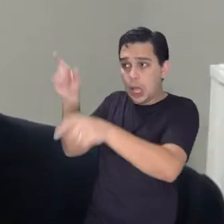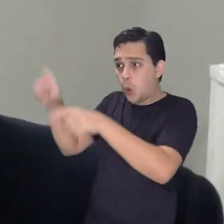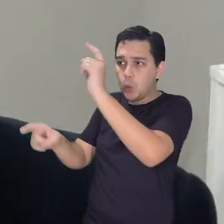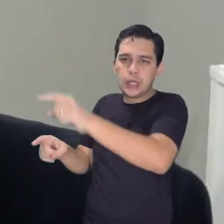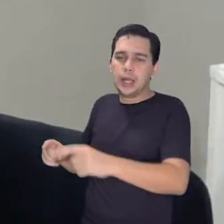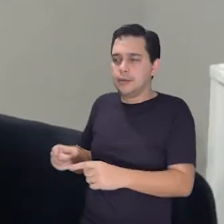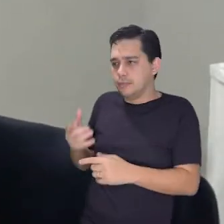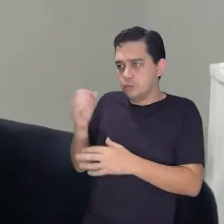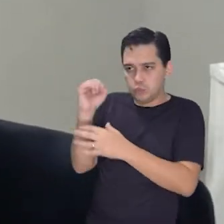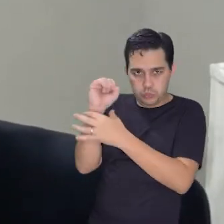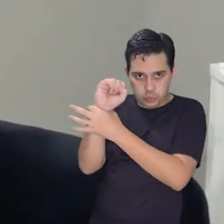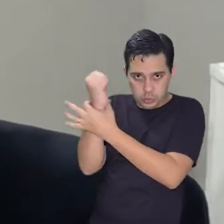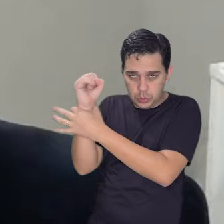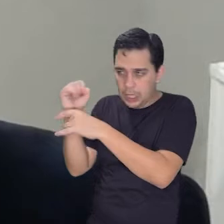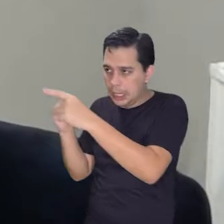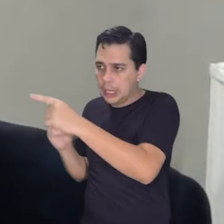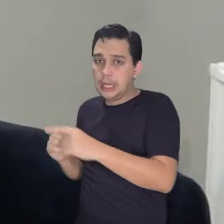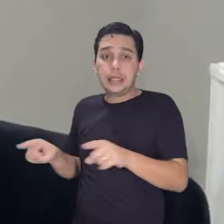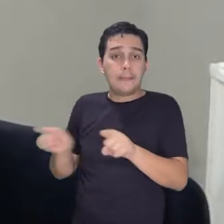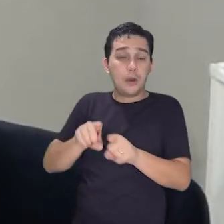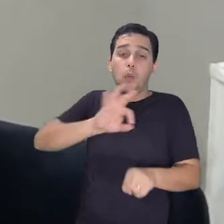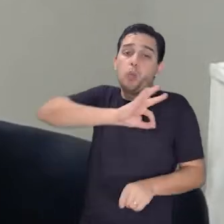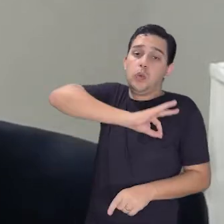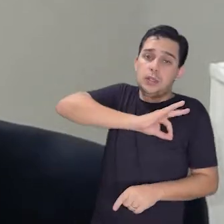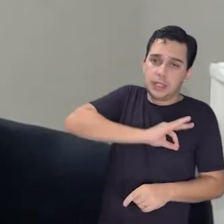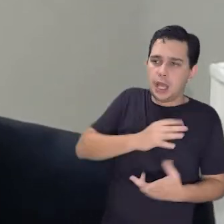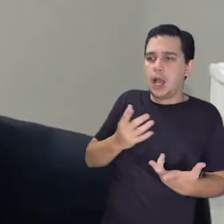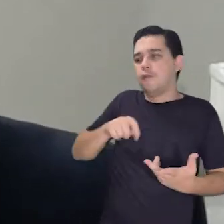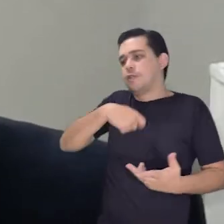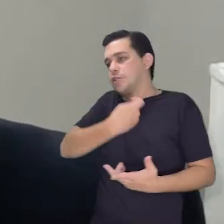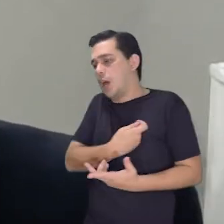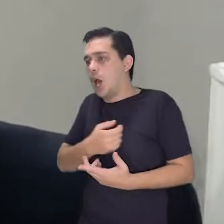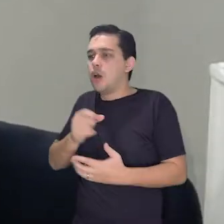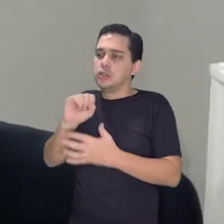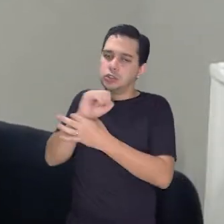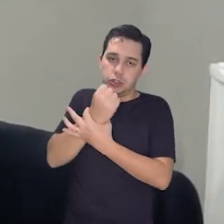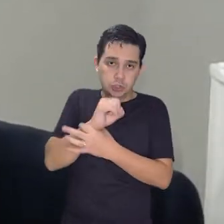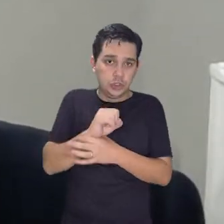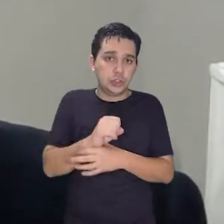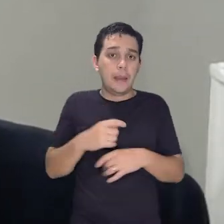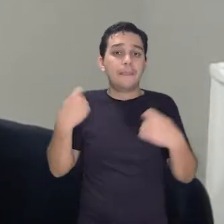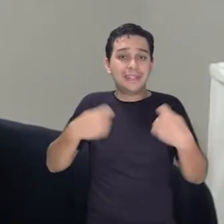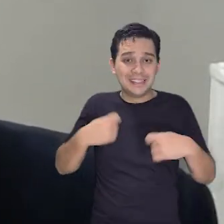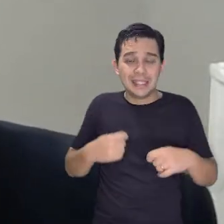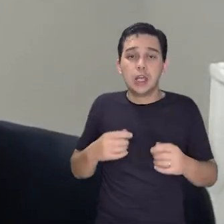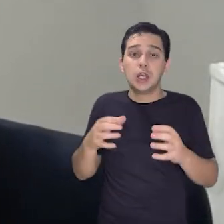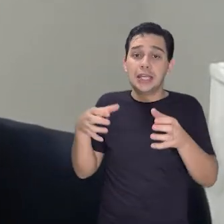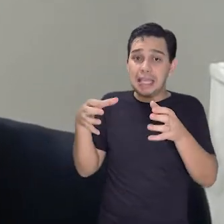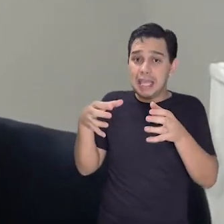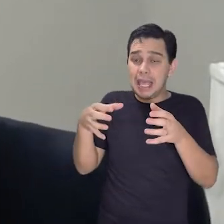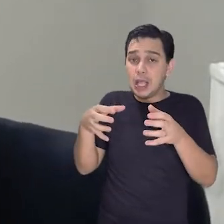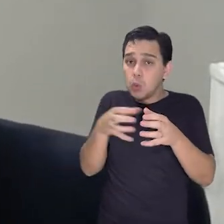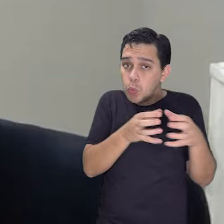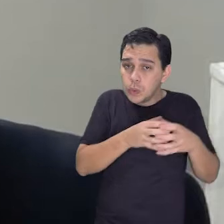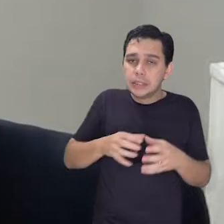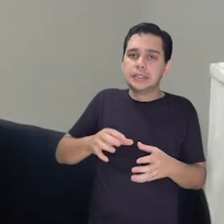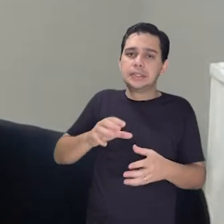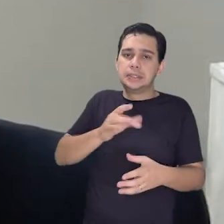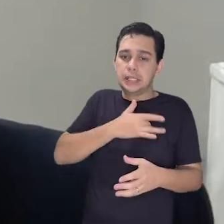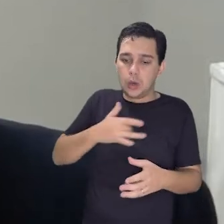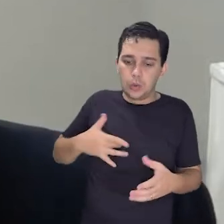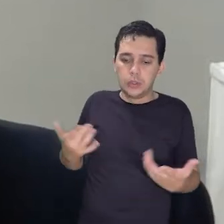física dos agentes policiais que vão participar dessa desocupação. Nós precisamos mobilizar equipes de saúde,